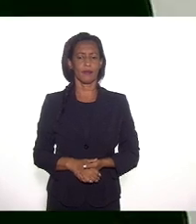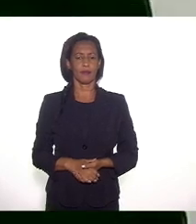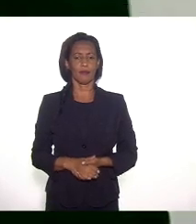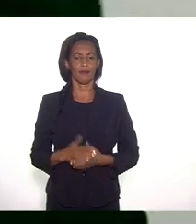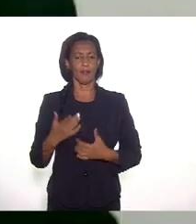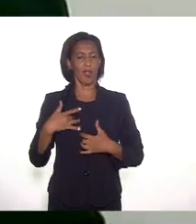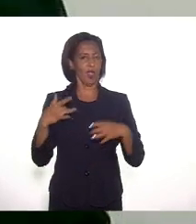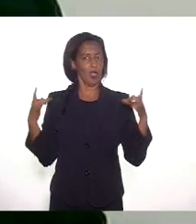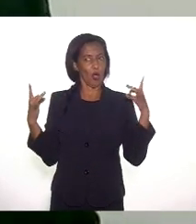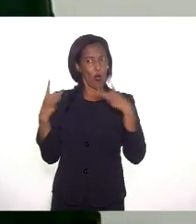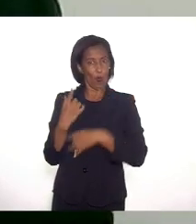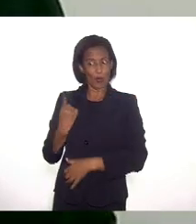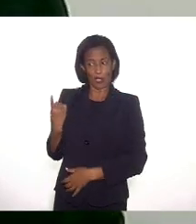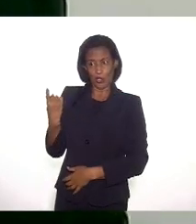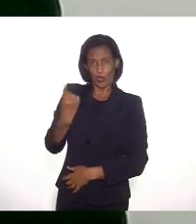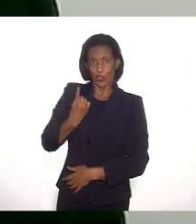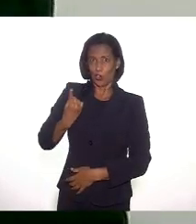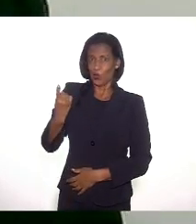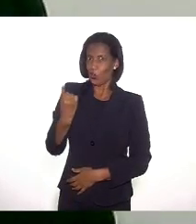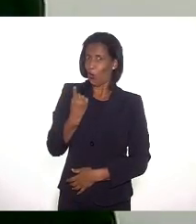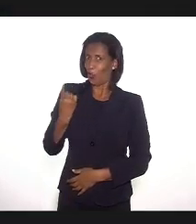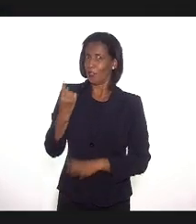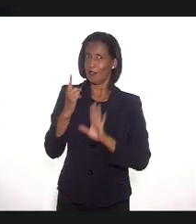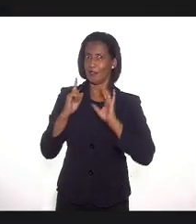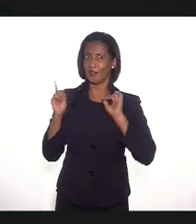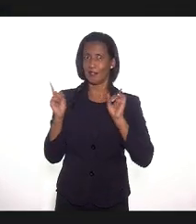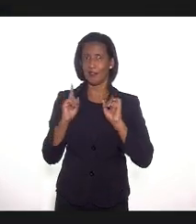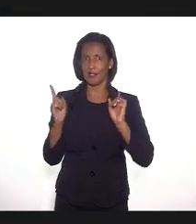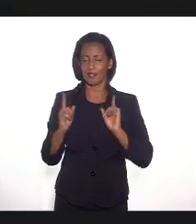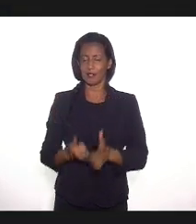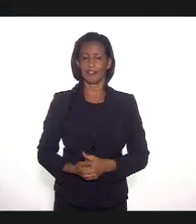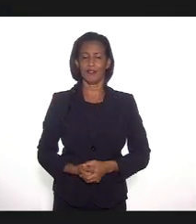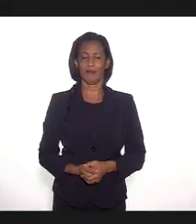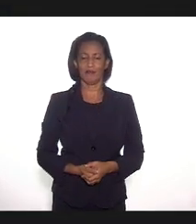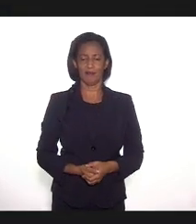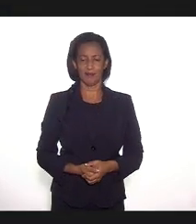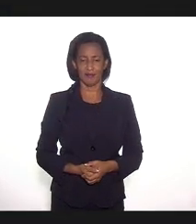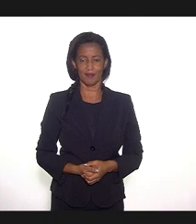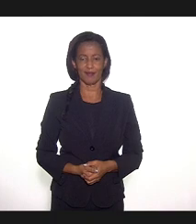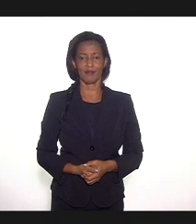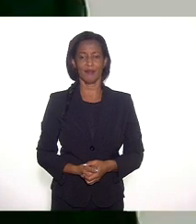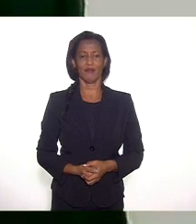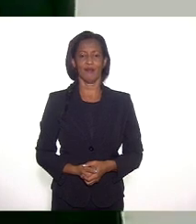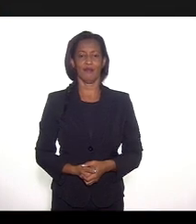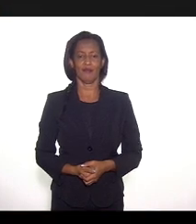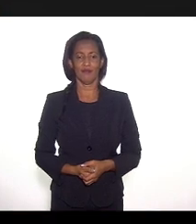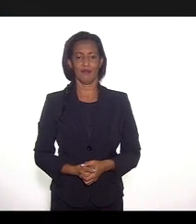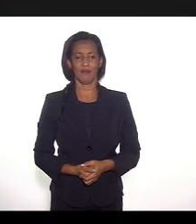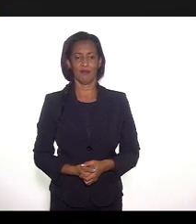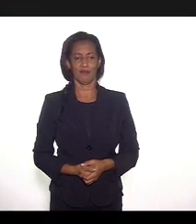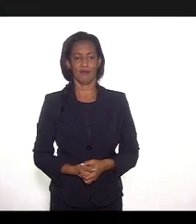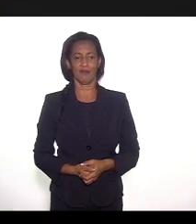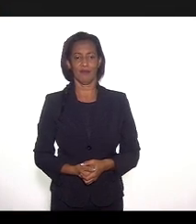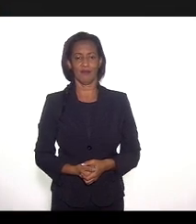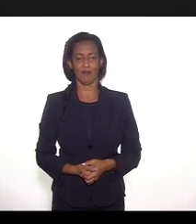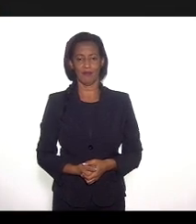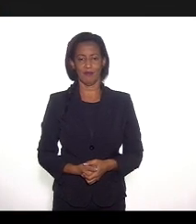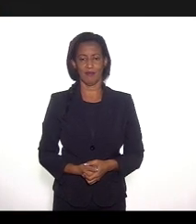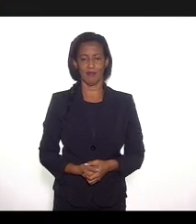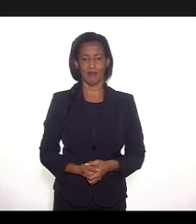me deixem só neste debate com o presidente. É unânime. Porque depois aconteceu que eu não quis uma questão,